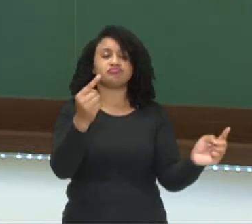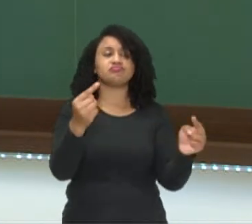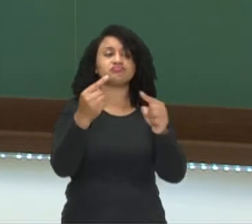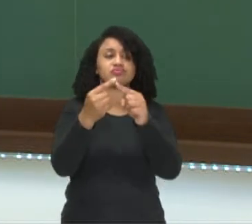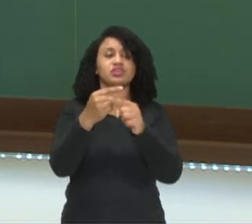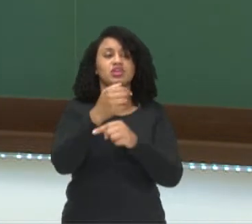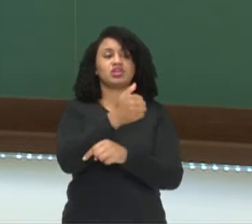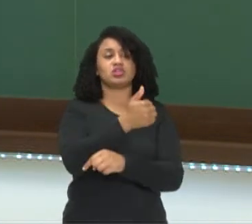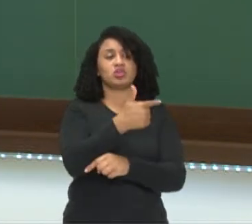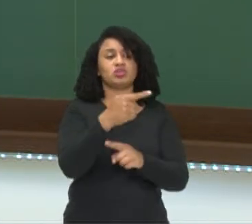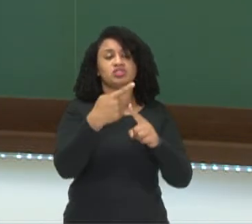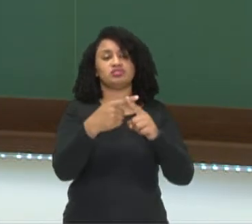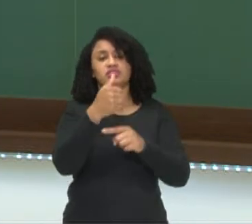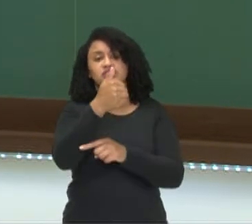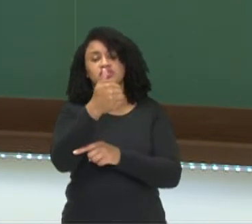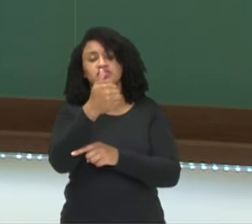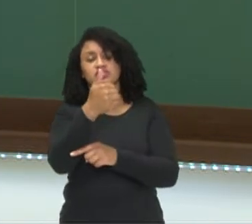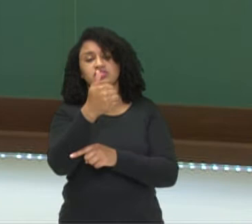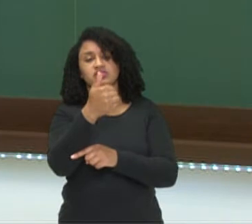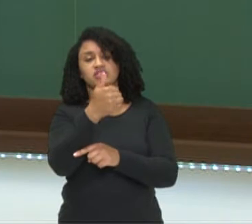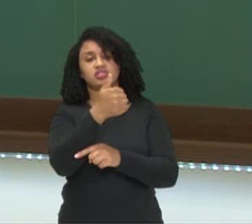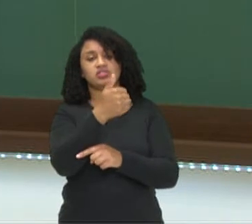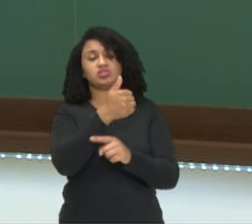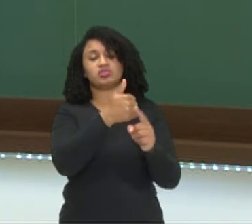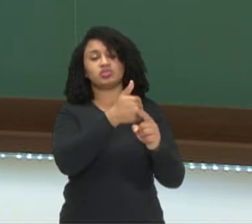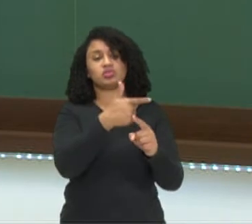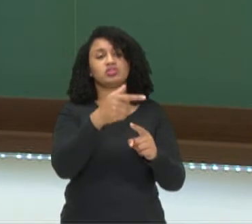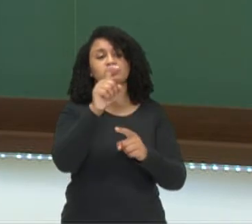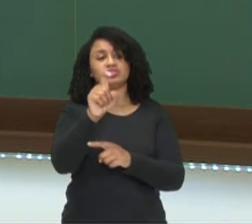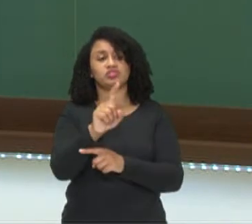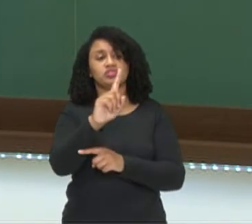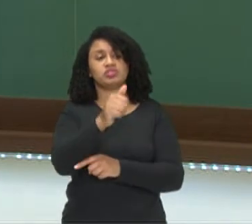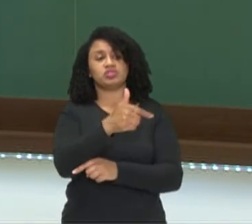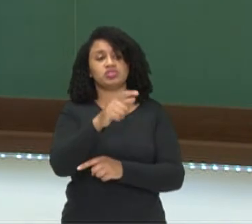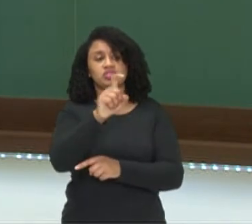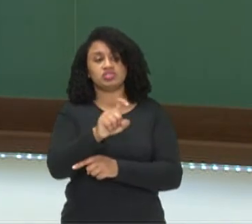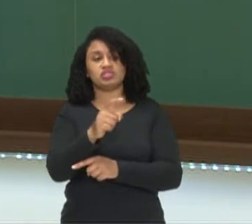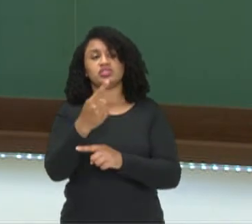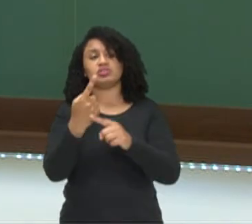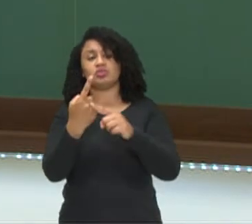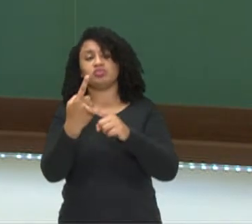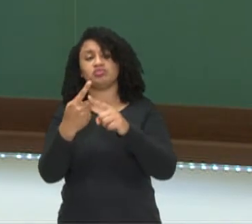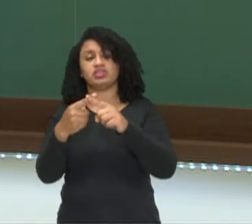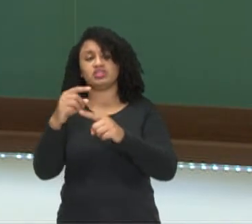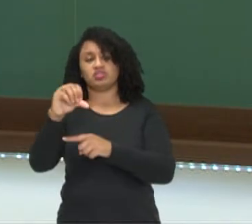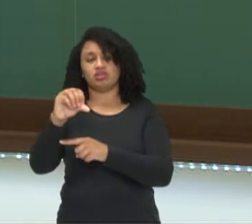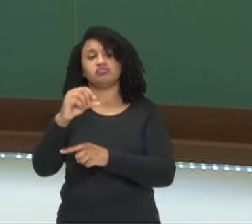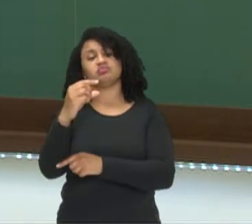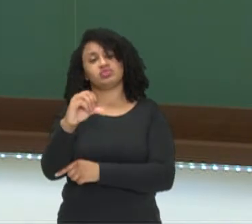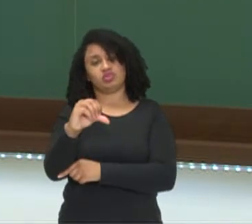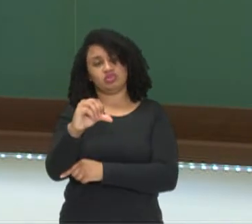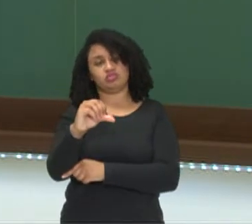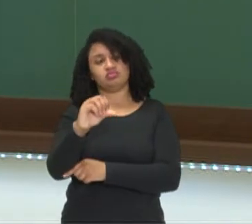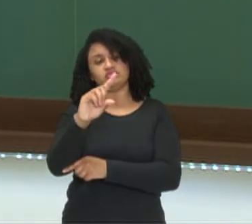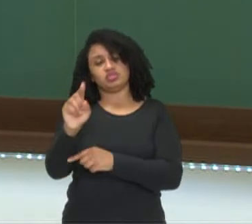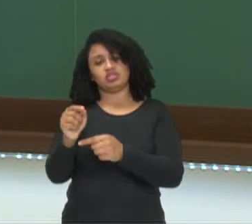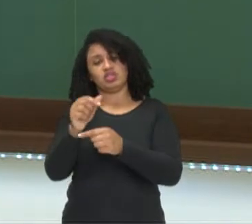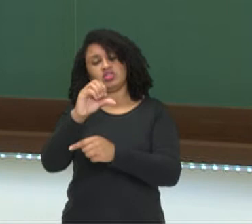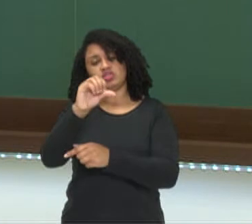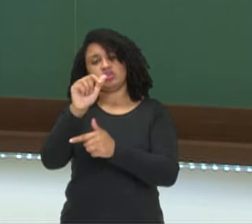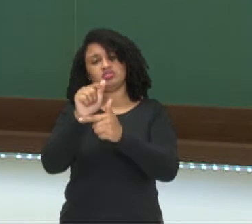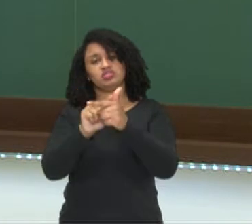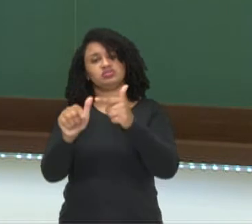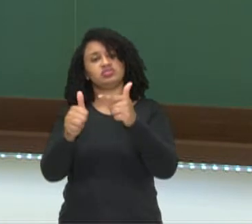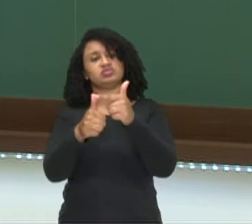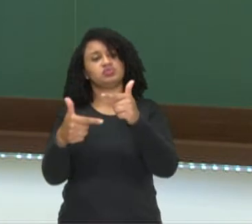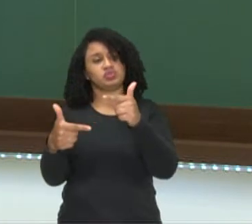vezes x, 12x, igual a 1 vezes 9. 9. O 12 que está multiplicando passa dividindo.